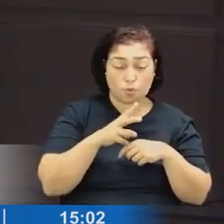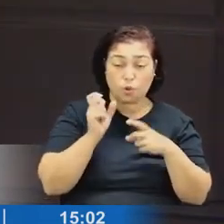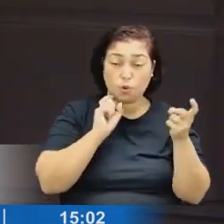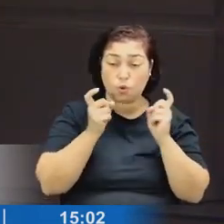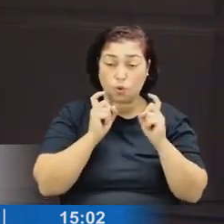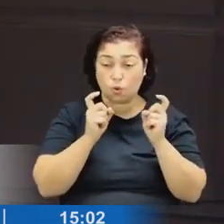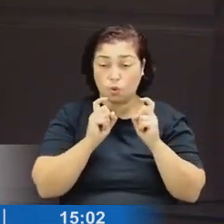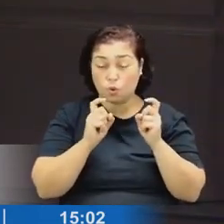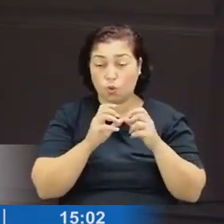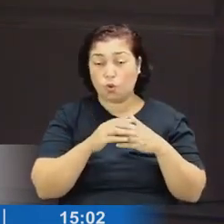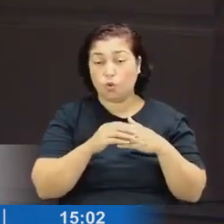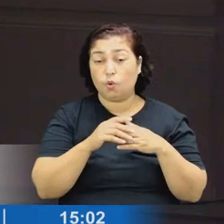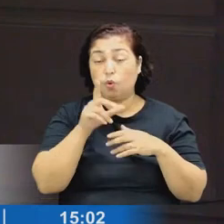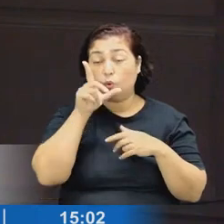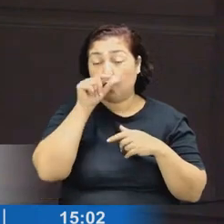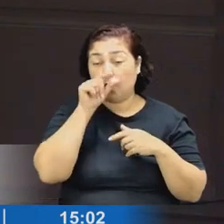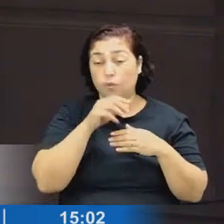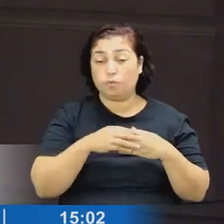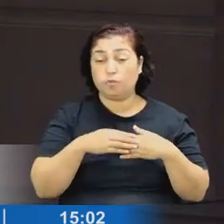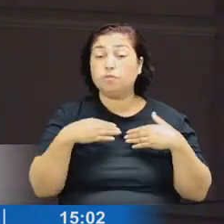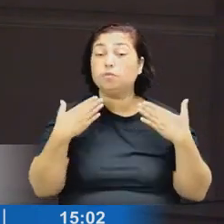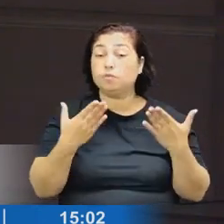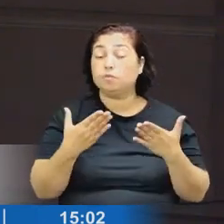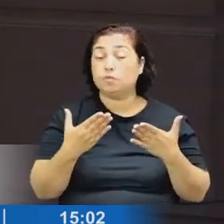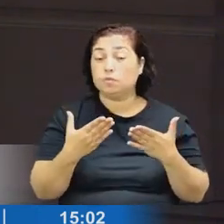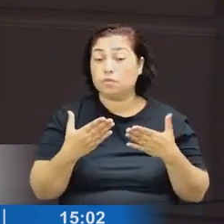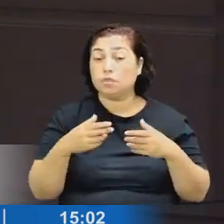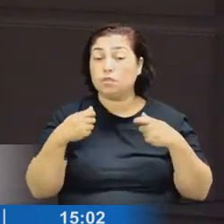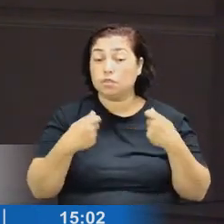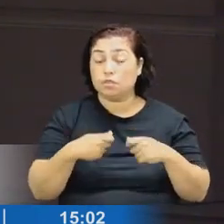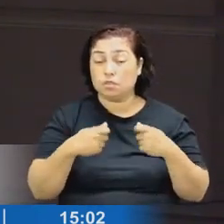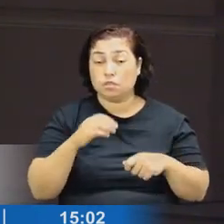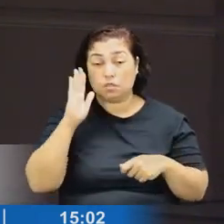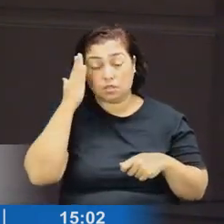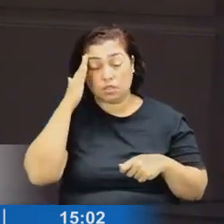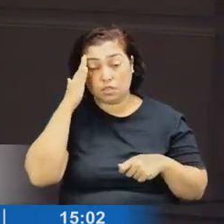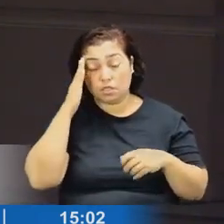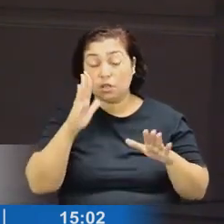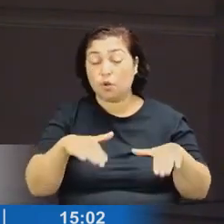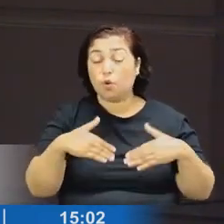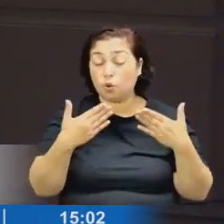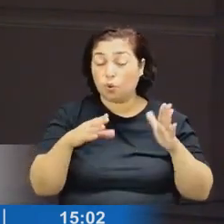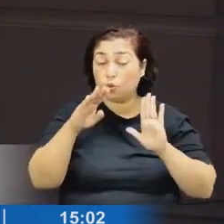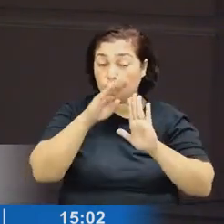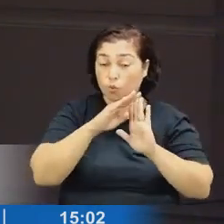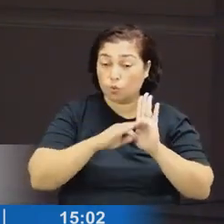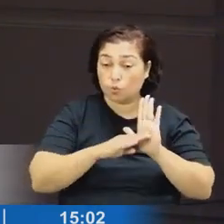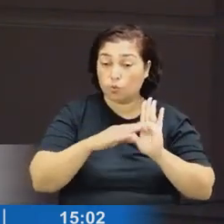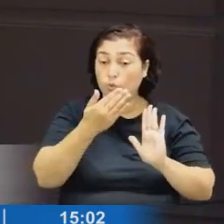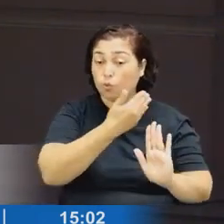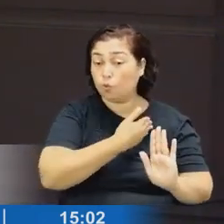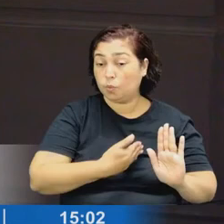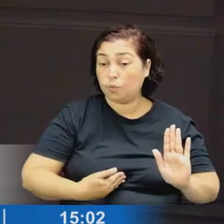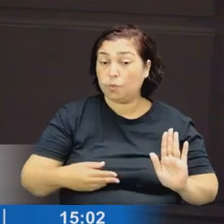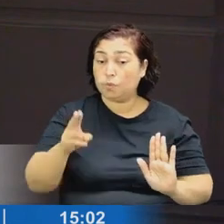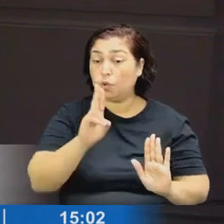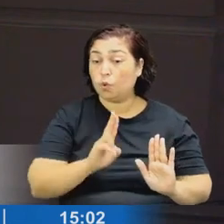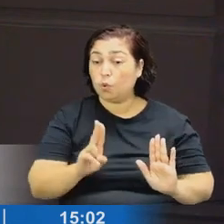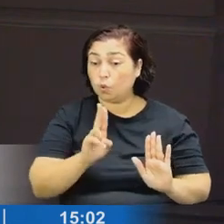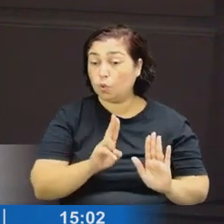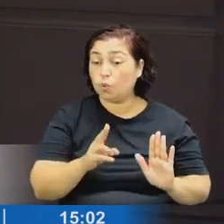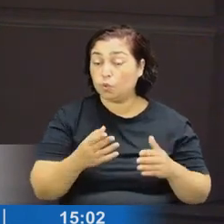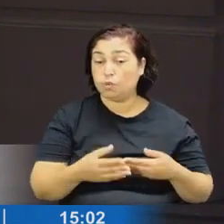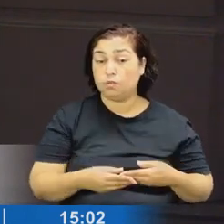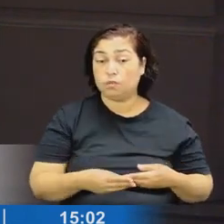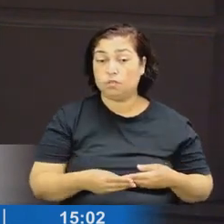leva tempo então para economizar tempo você tem que se entender Qual é a plataforma que o teu público usa vai logo nela né